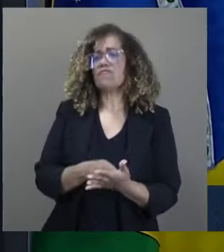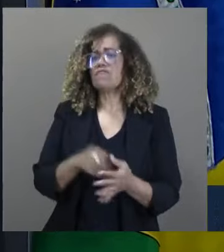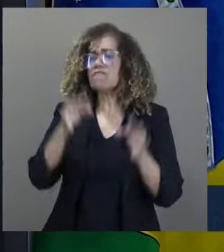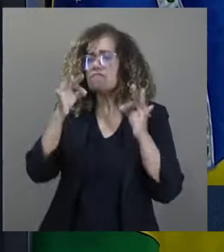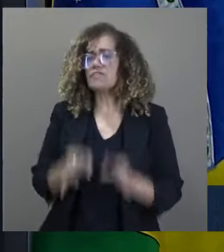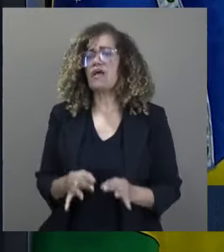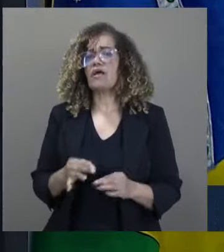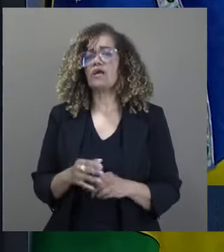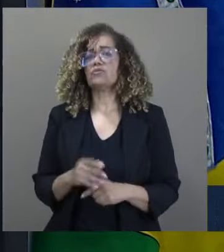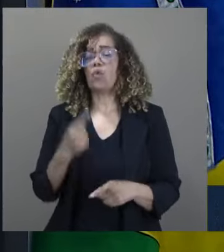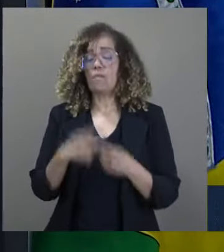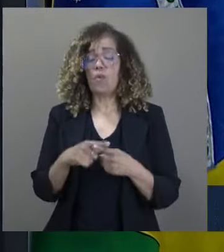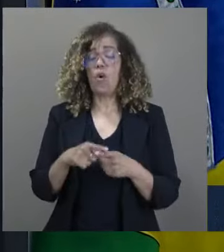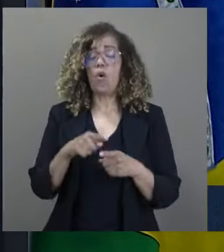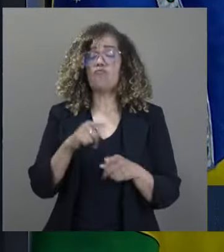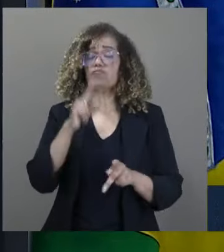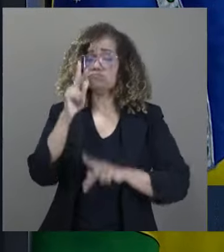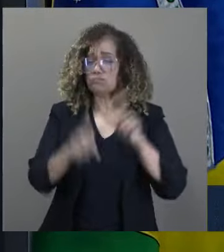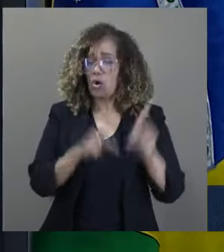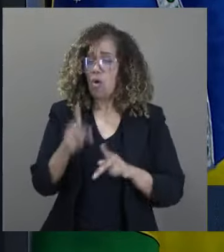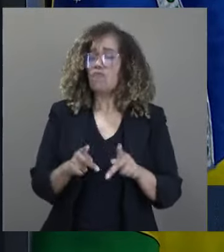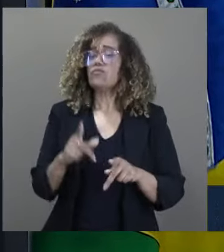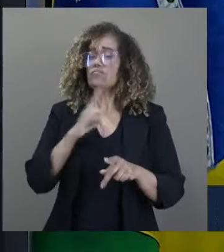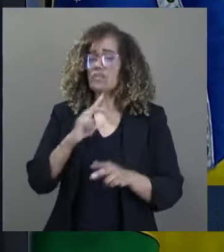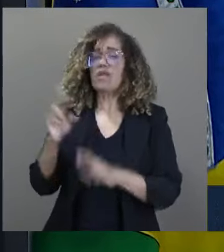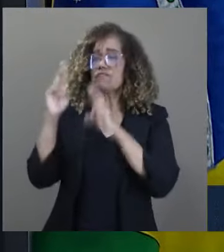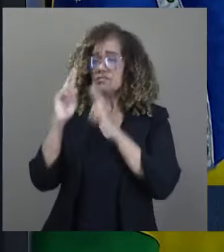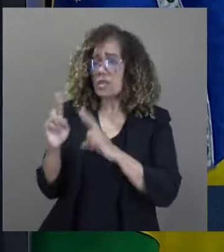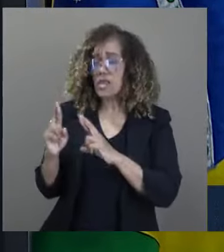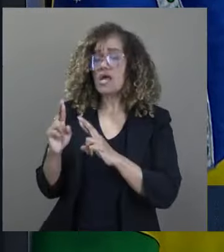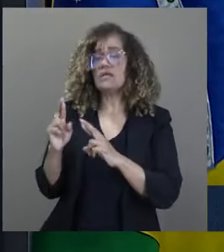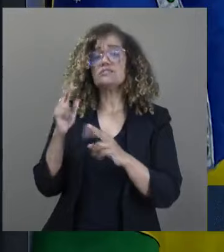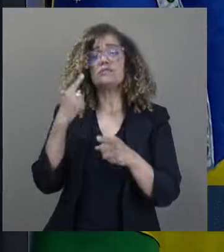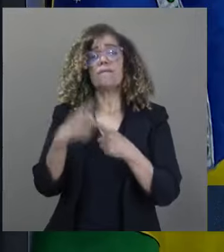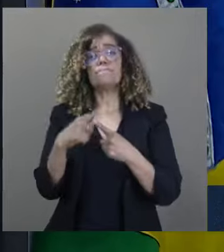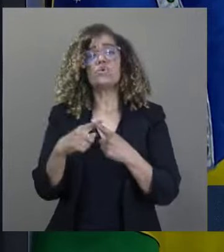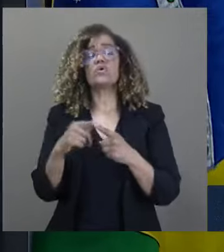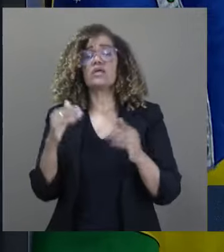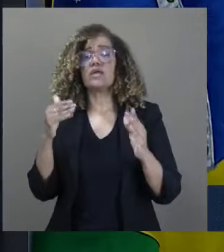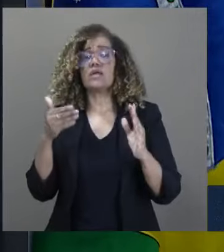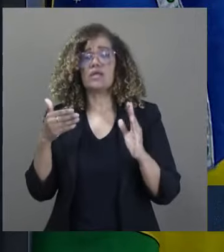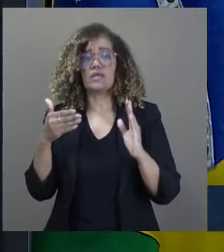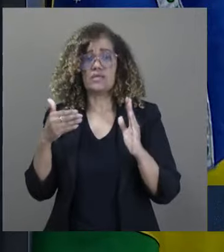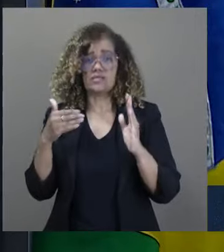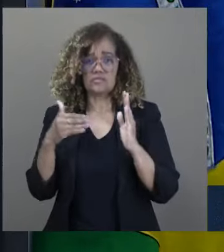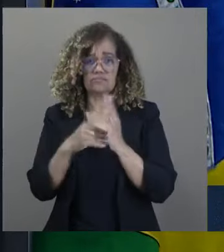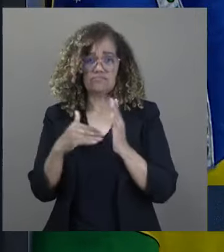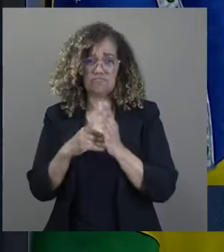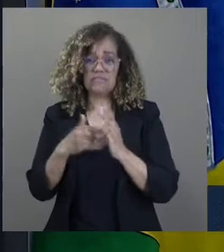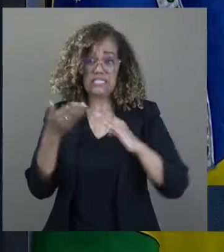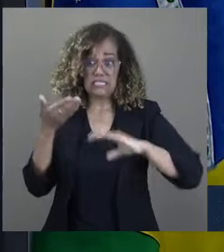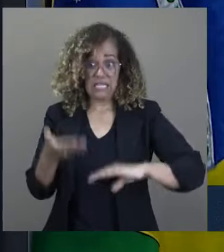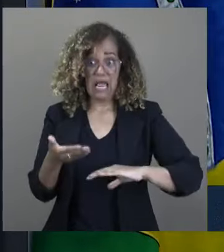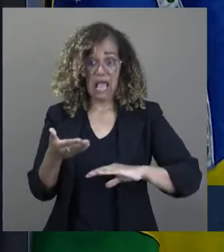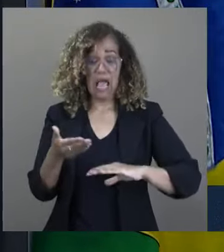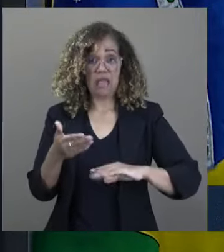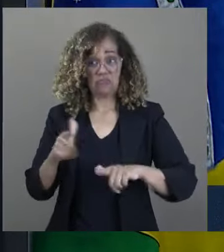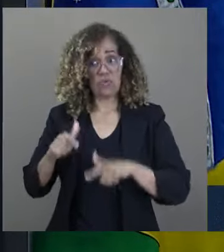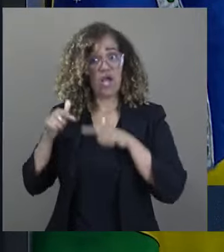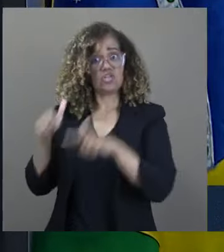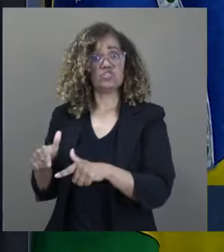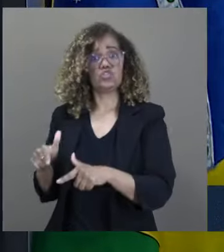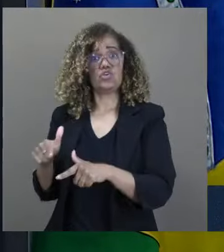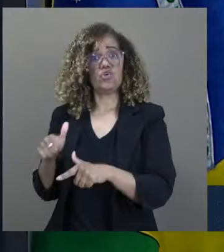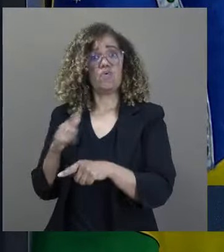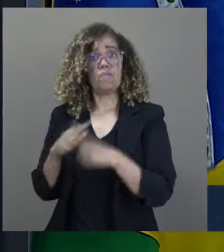O povo teve esperança que o Senado estava reagindo, mas está parado lá na Câmara dos Deputados. O senhor falou no começo dessa sessão que